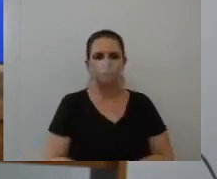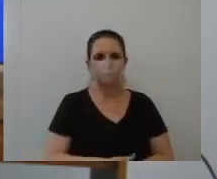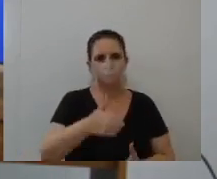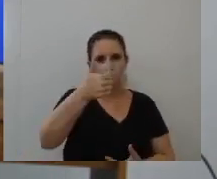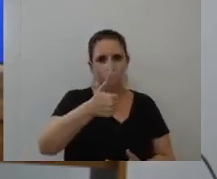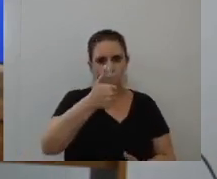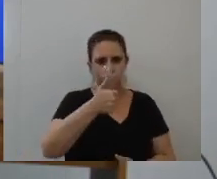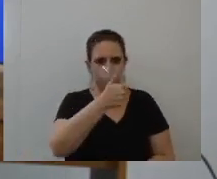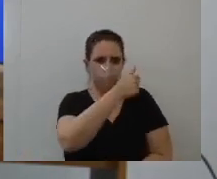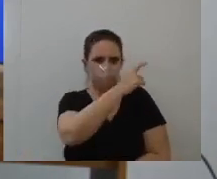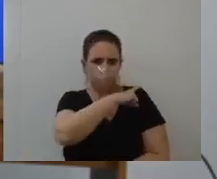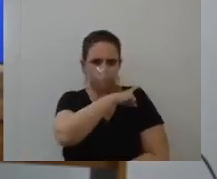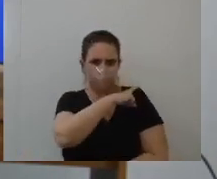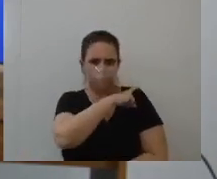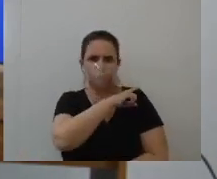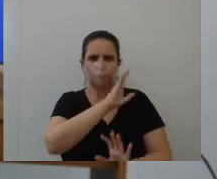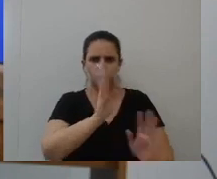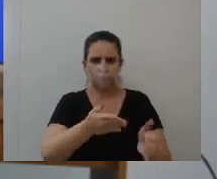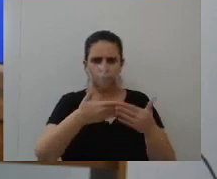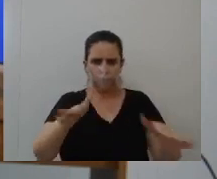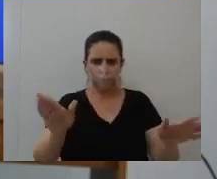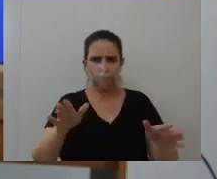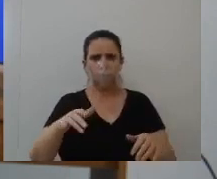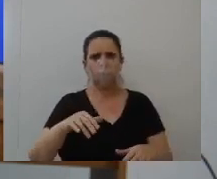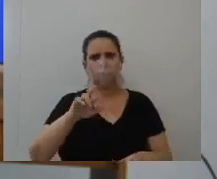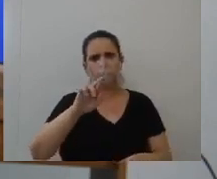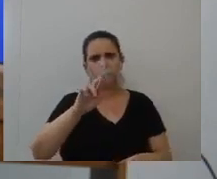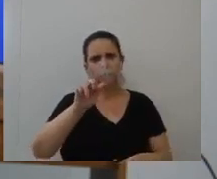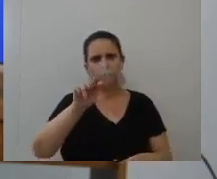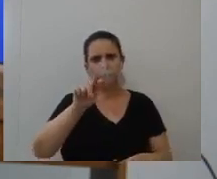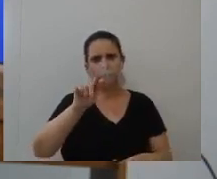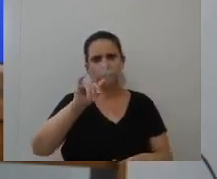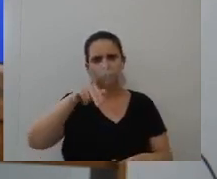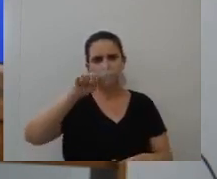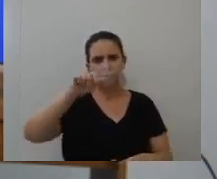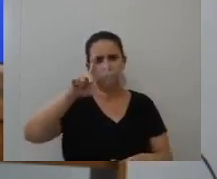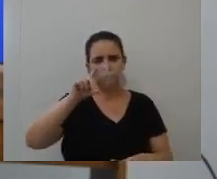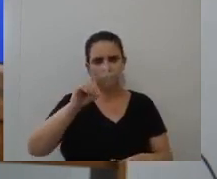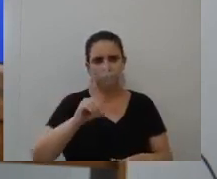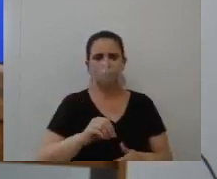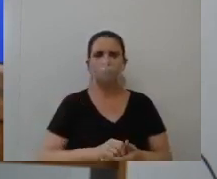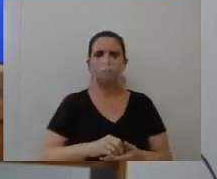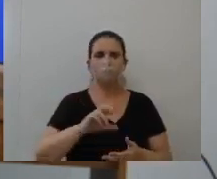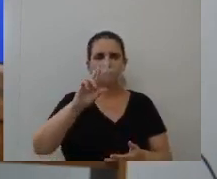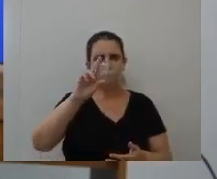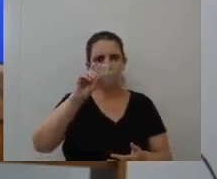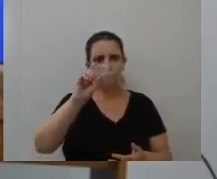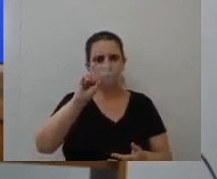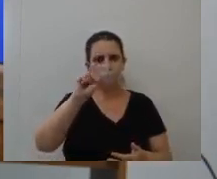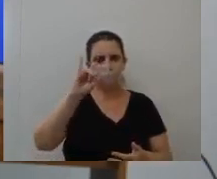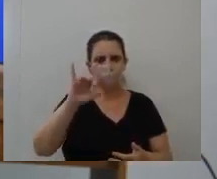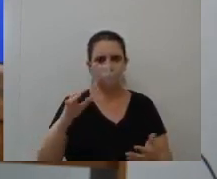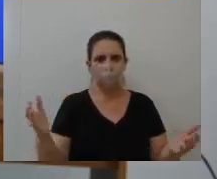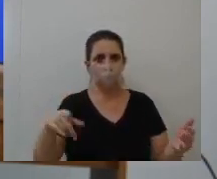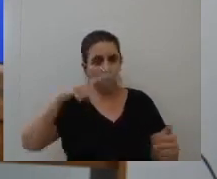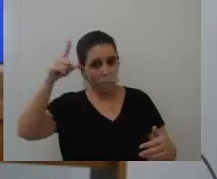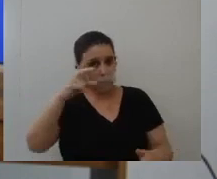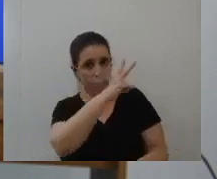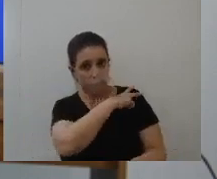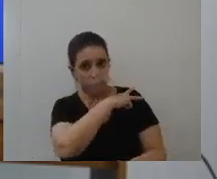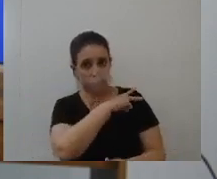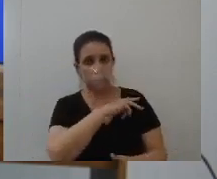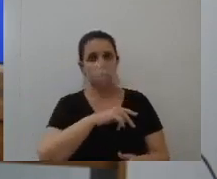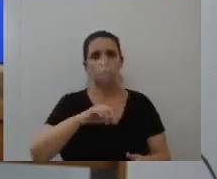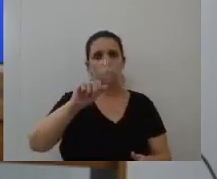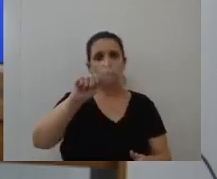gente abriu com Reginaldo Rossi, rei do brega. Depois Alceu Valença com frevo e agora com musa do brega bregoso. Eita,